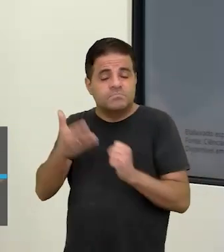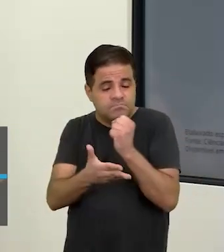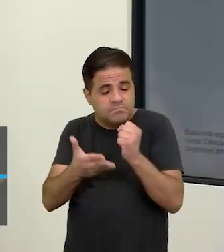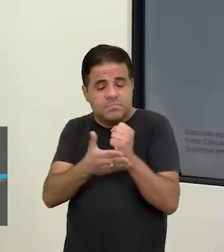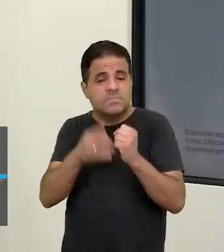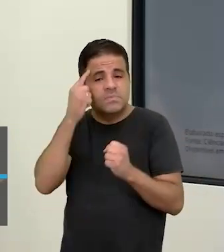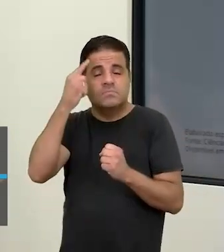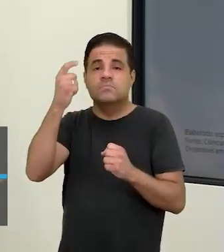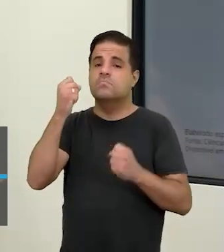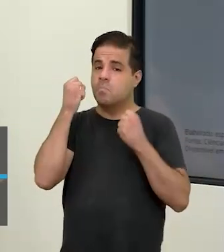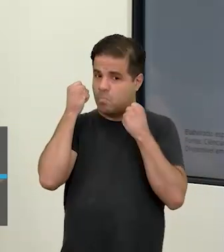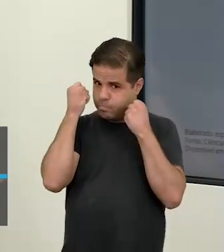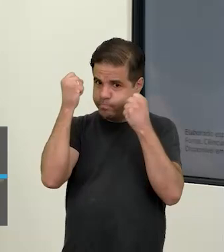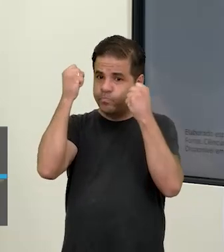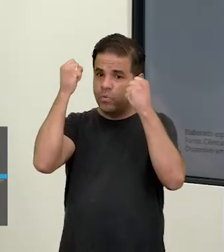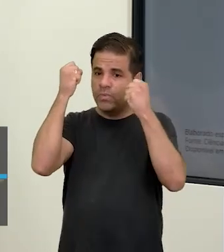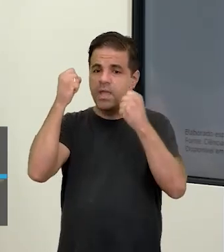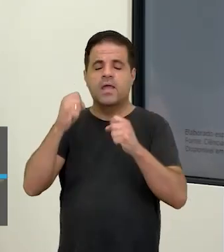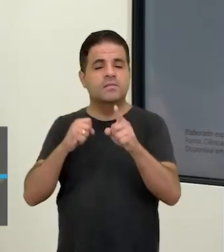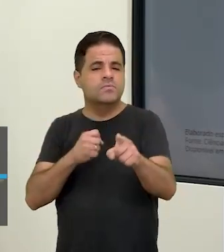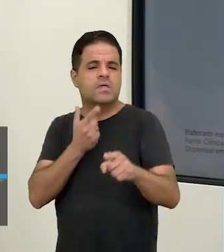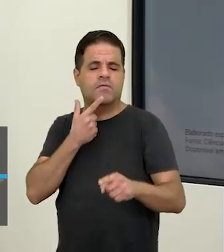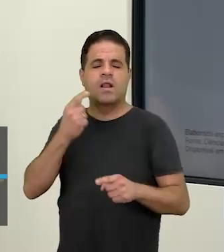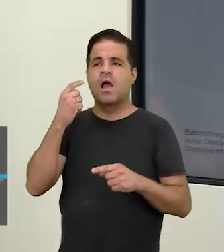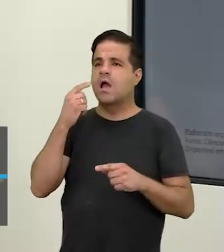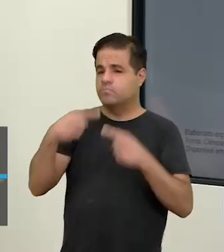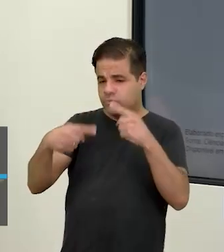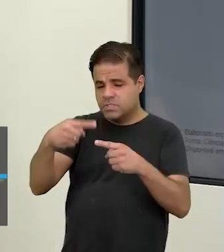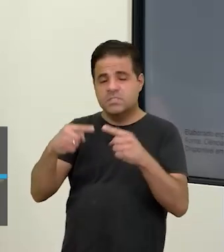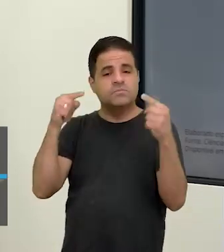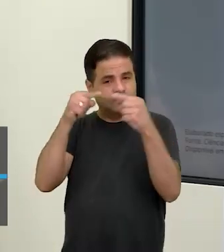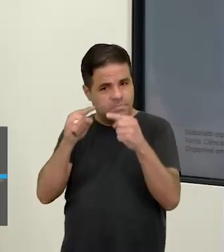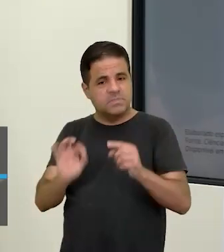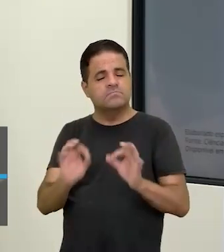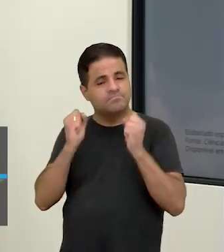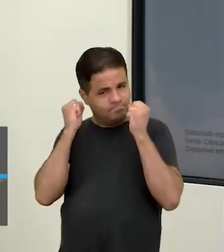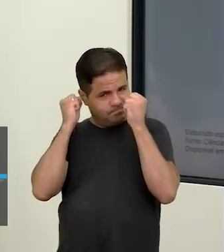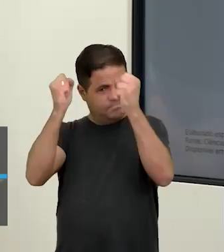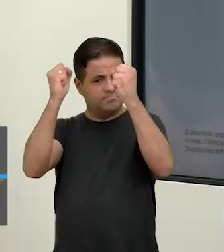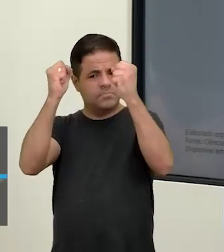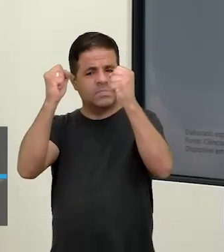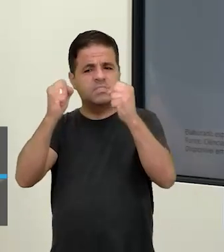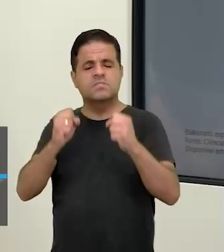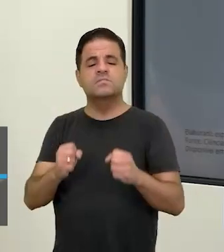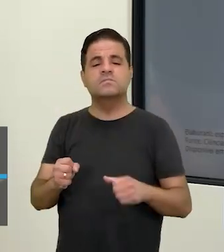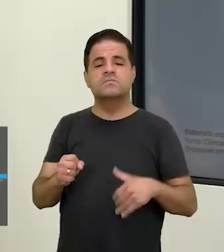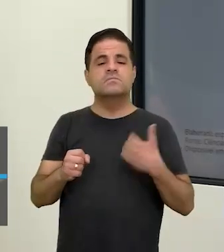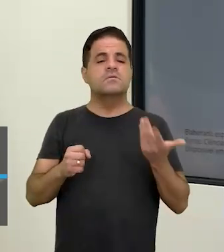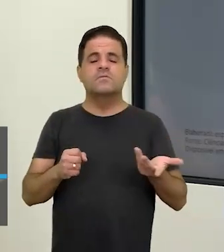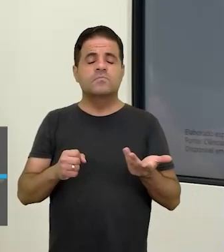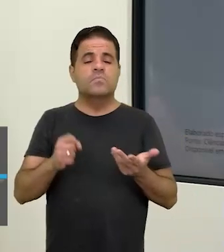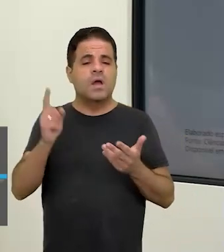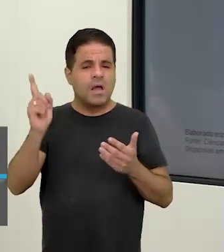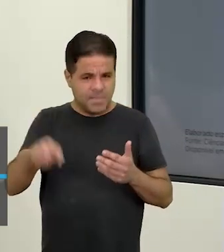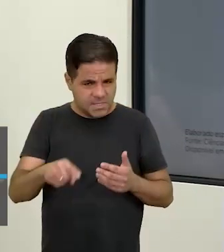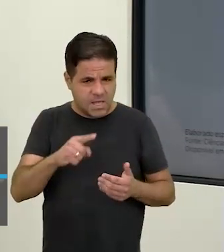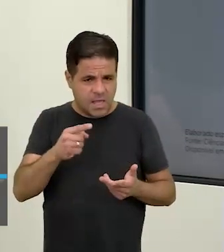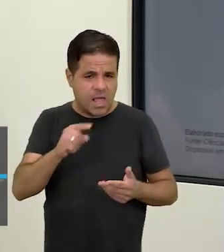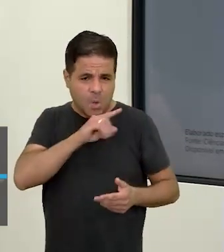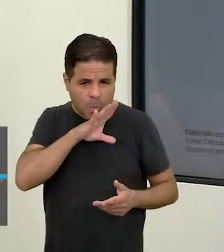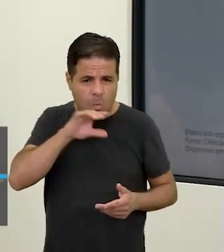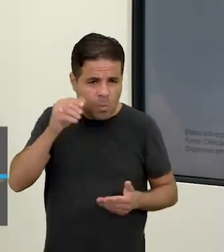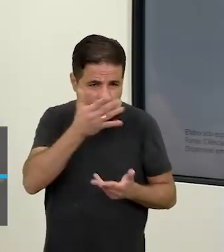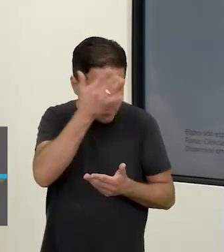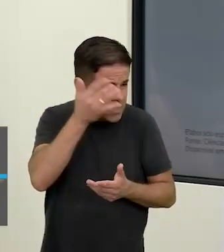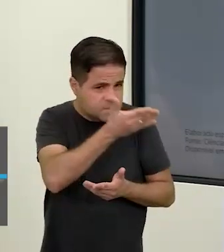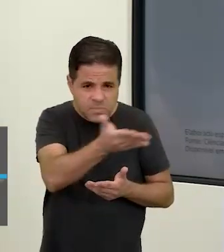ideia de poder também. Então, se você fala de política, você fala de poder. Mas o poder, ele não necessariamente é algo ruim para as